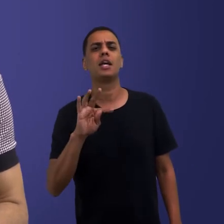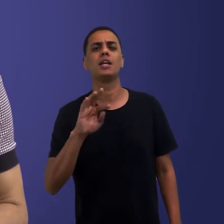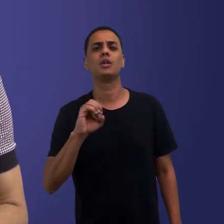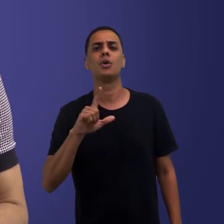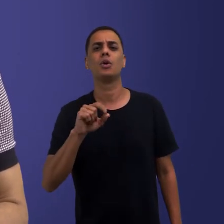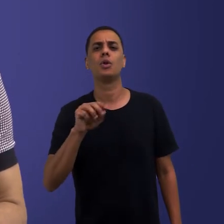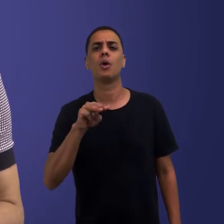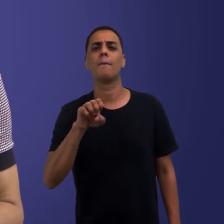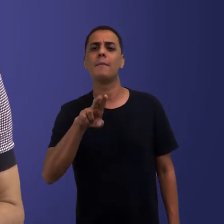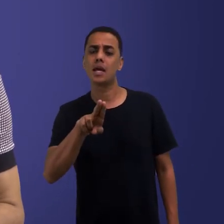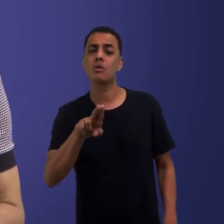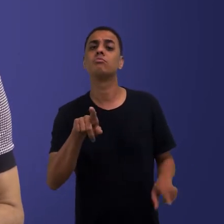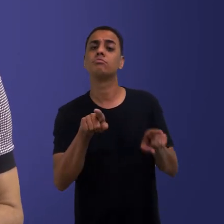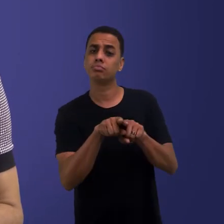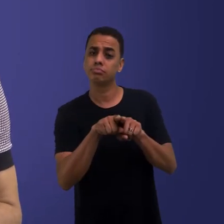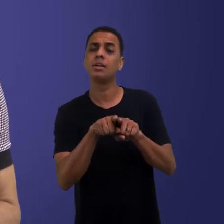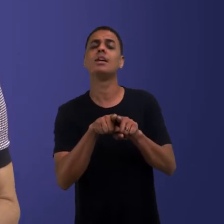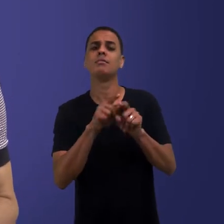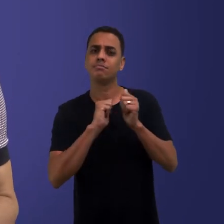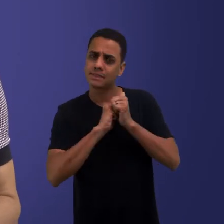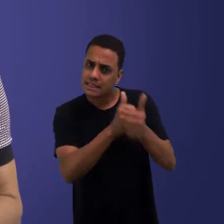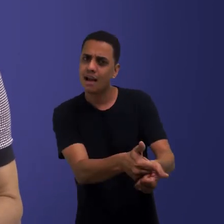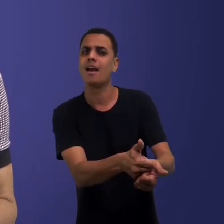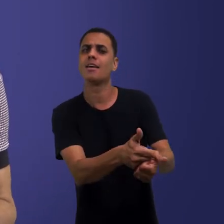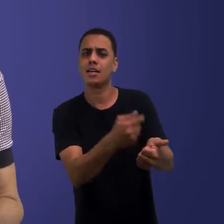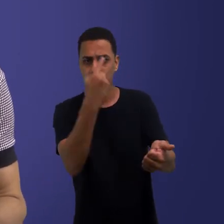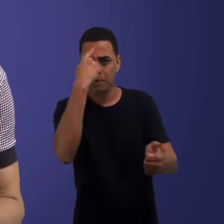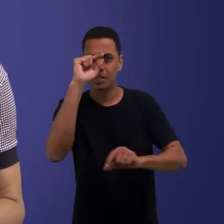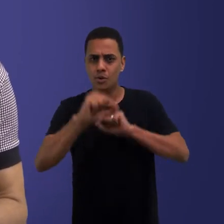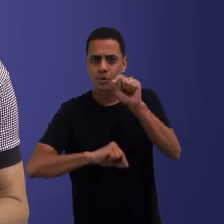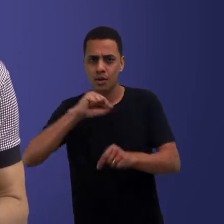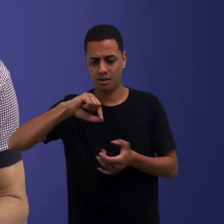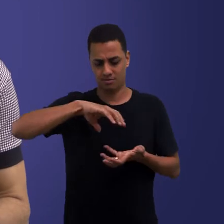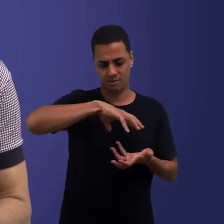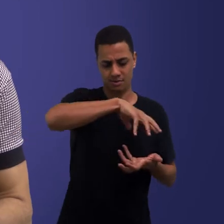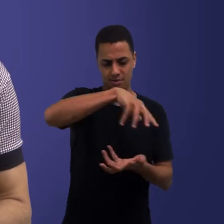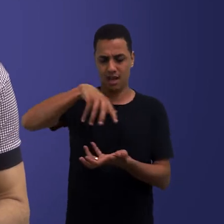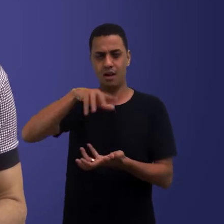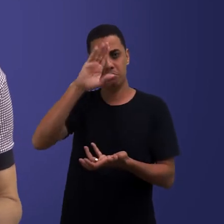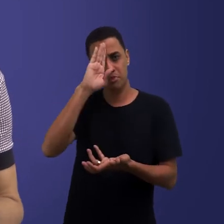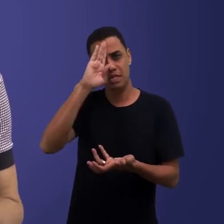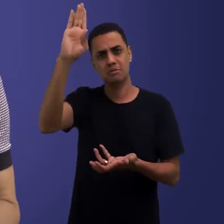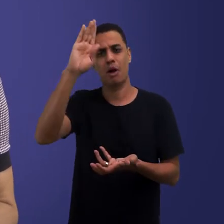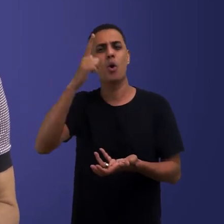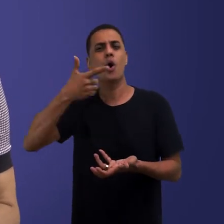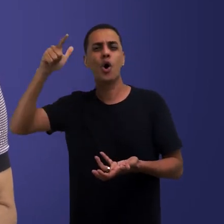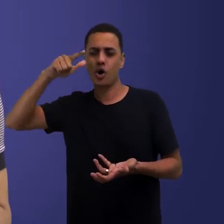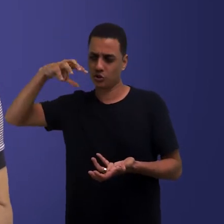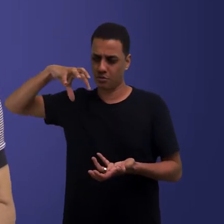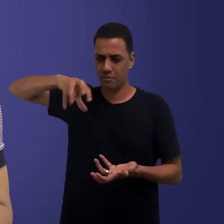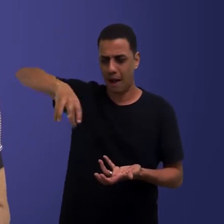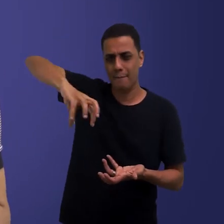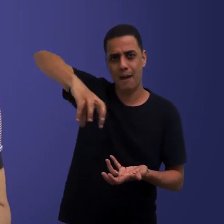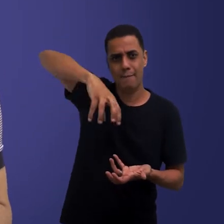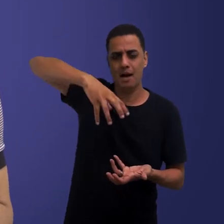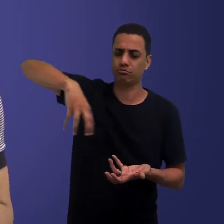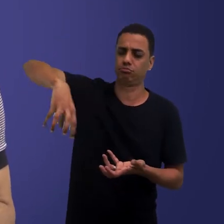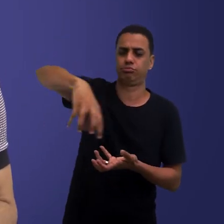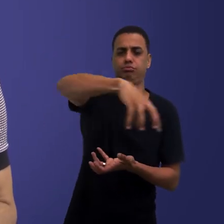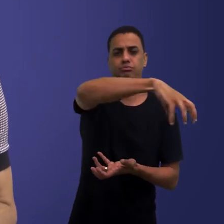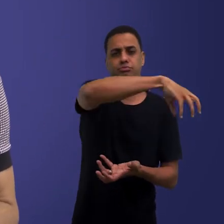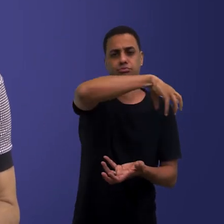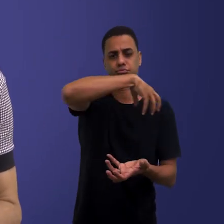Aristóteles, adota o sistema geocêntrico. Neste sistema, a Terra ocupa o centro e os outros